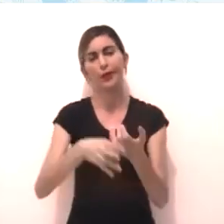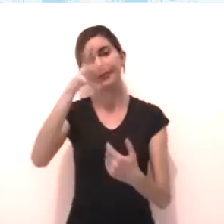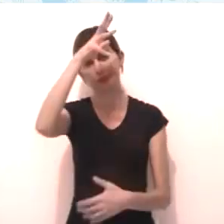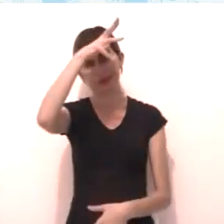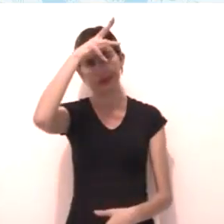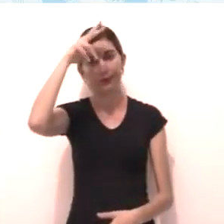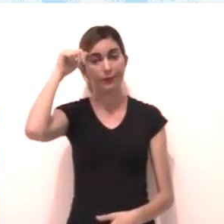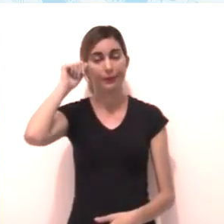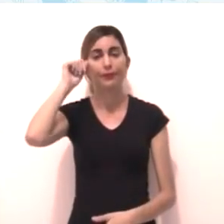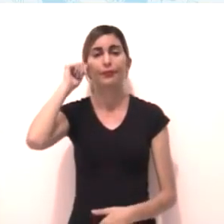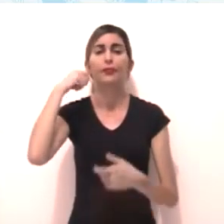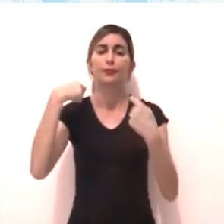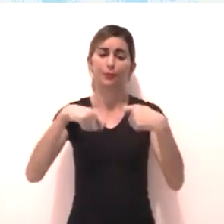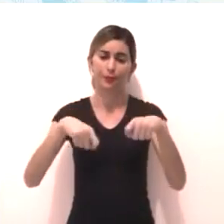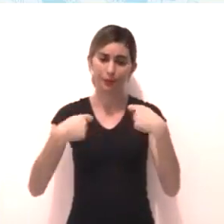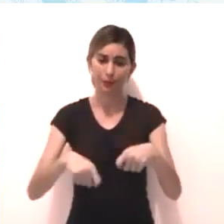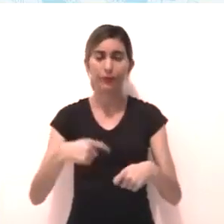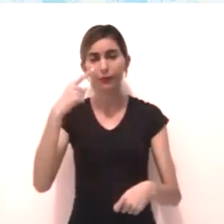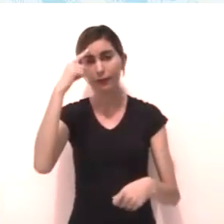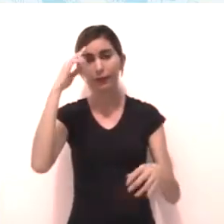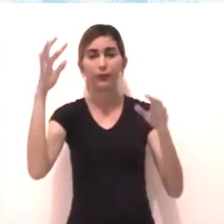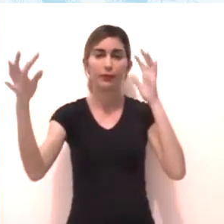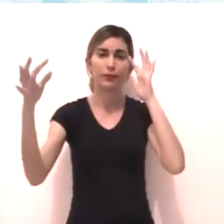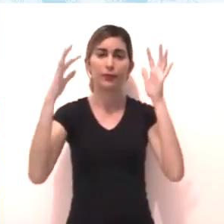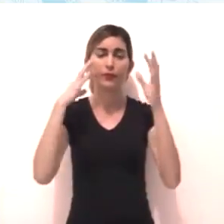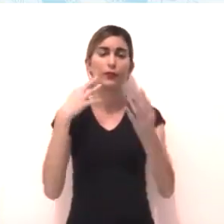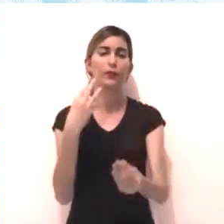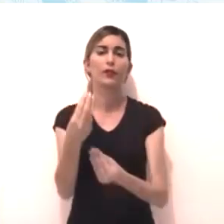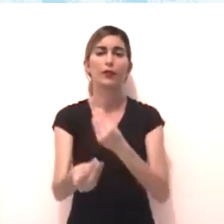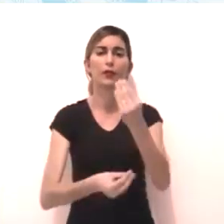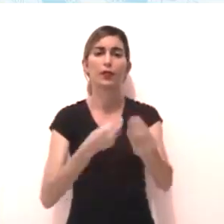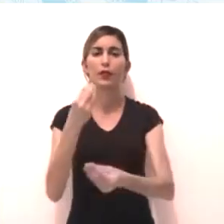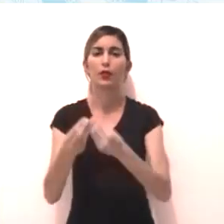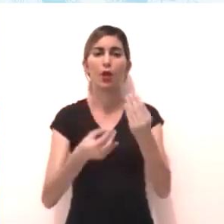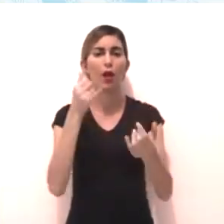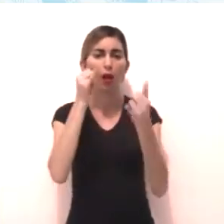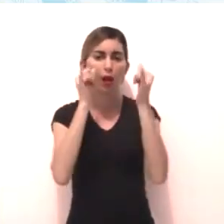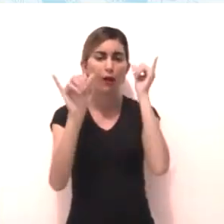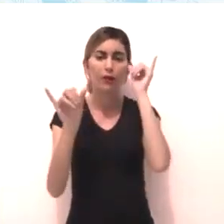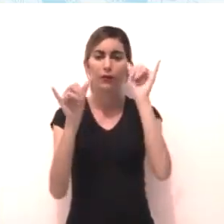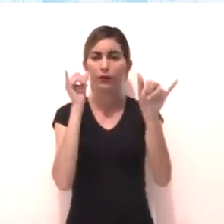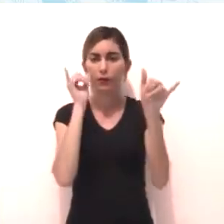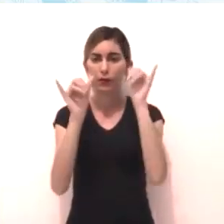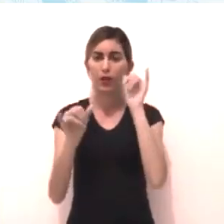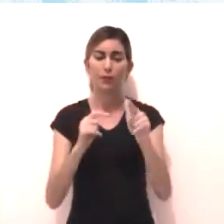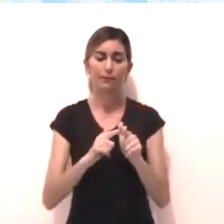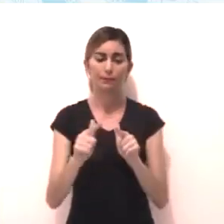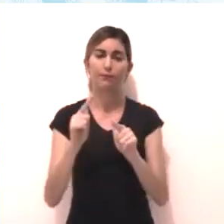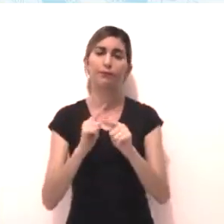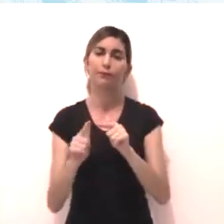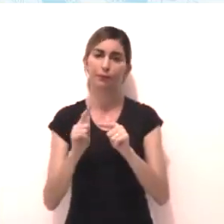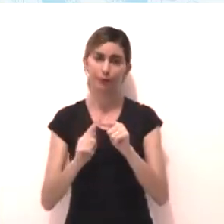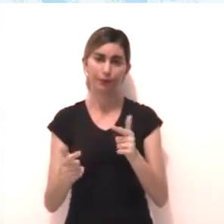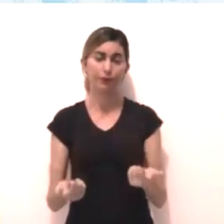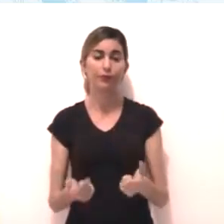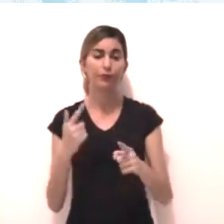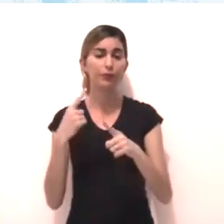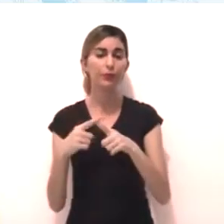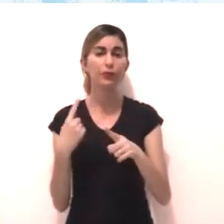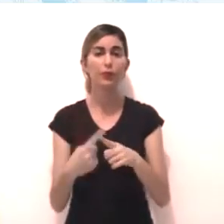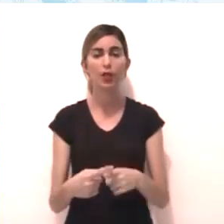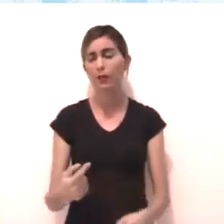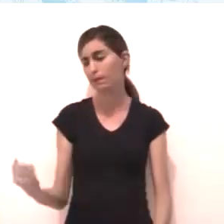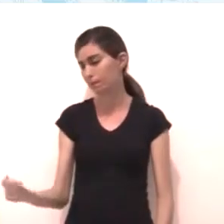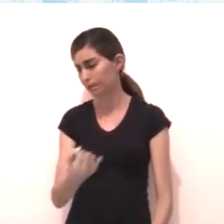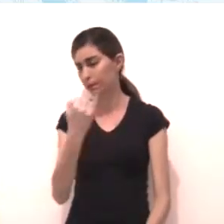nossa Amazônia. Então, nós precisamos pensar em formas de combater esses problemas. Por